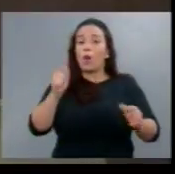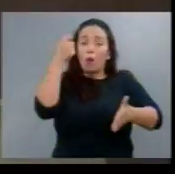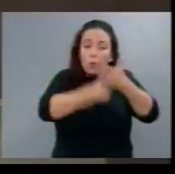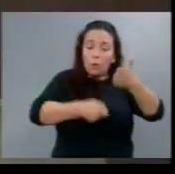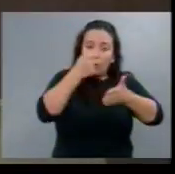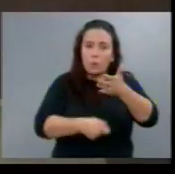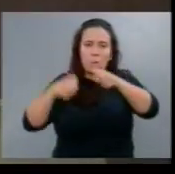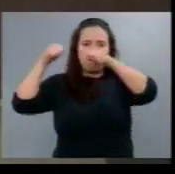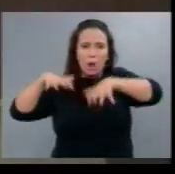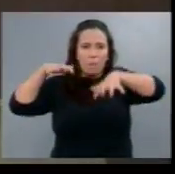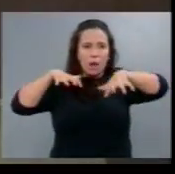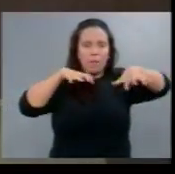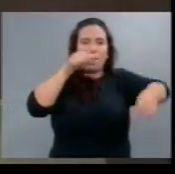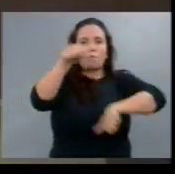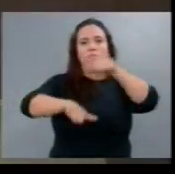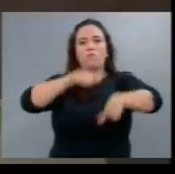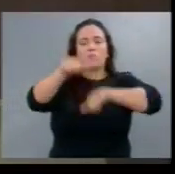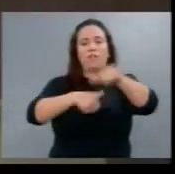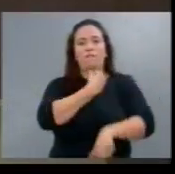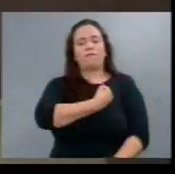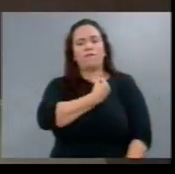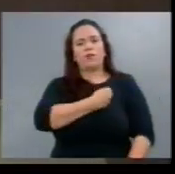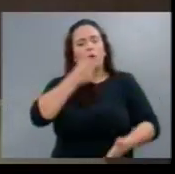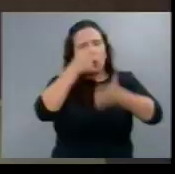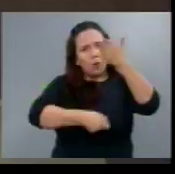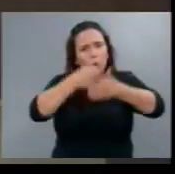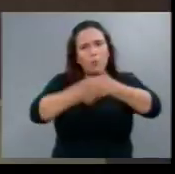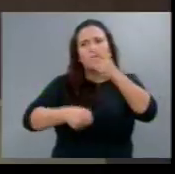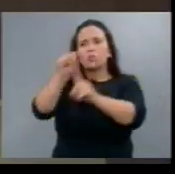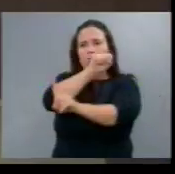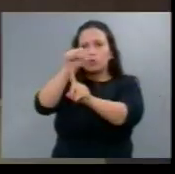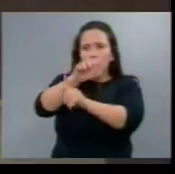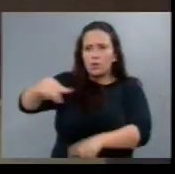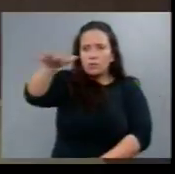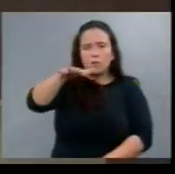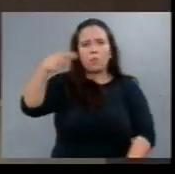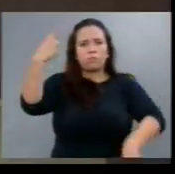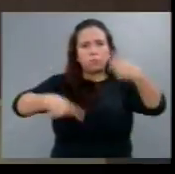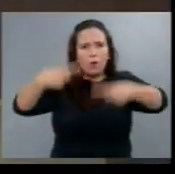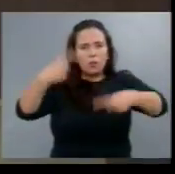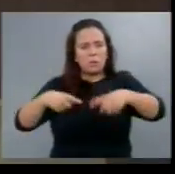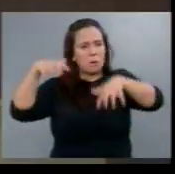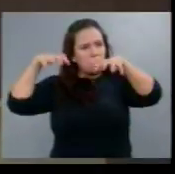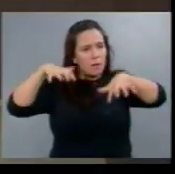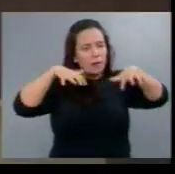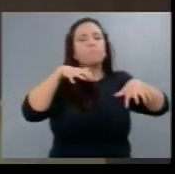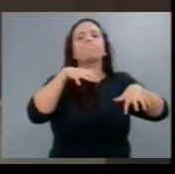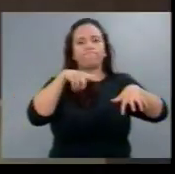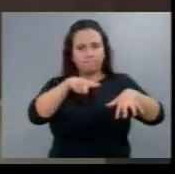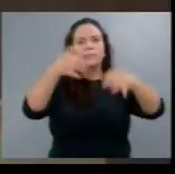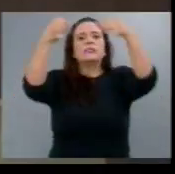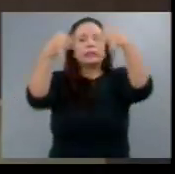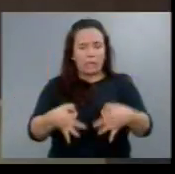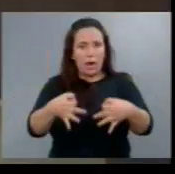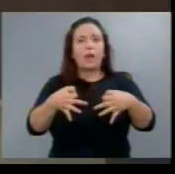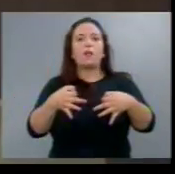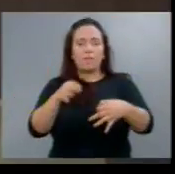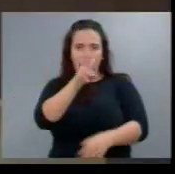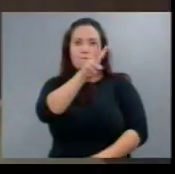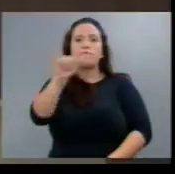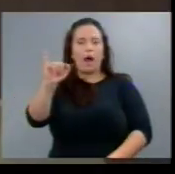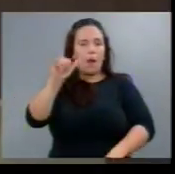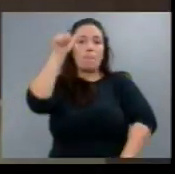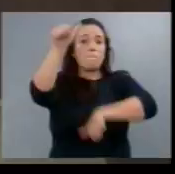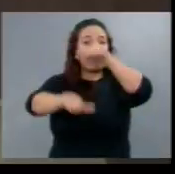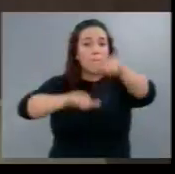luta muda a vida. Portanto, a luta social, política, a luta legítima é que poderá barrar